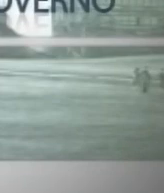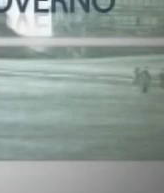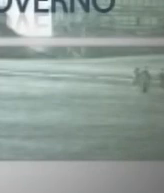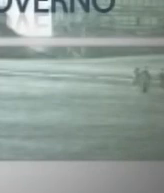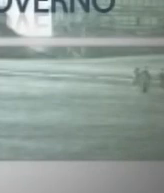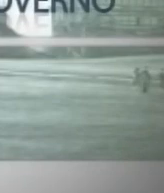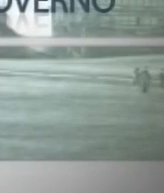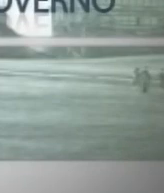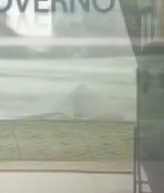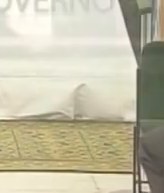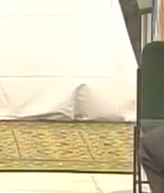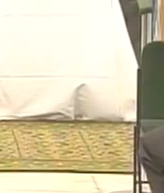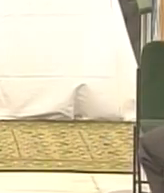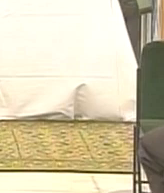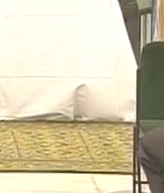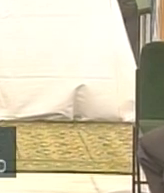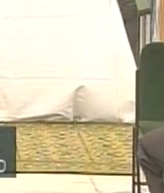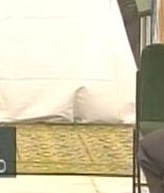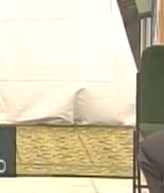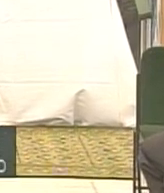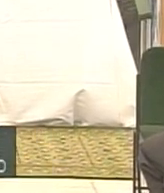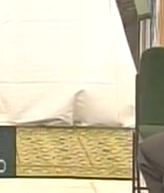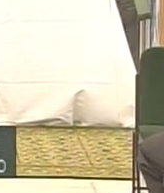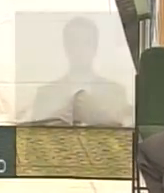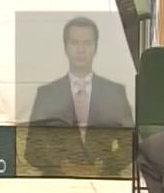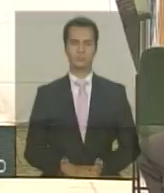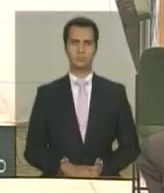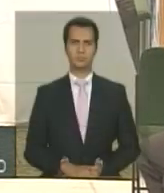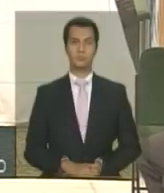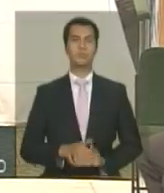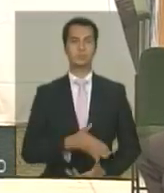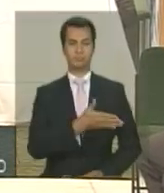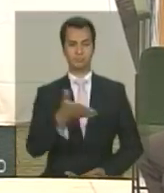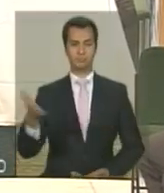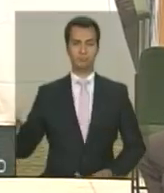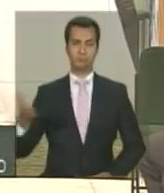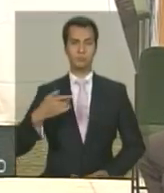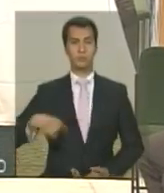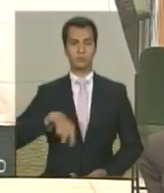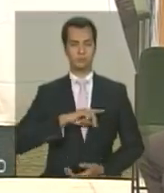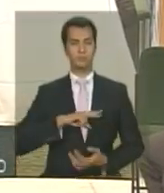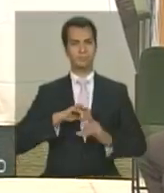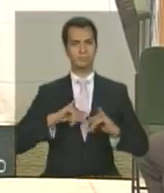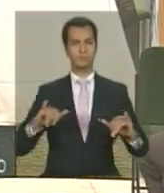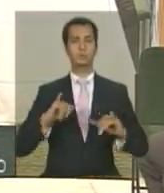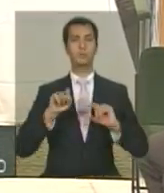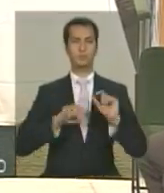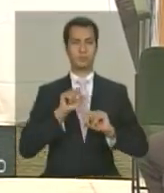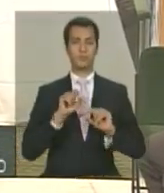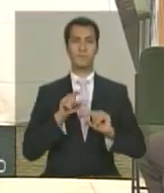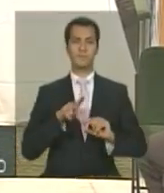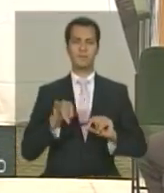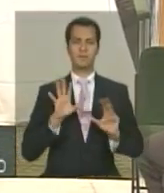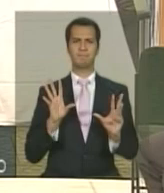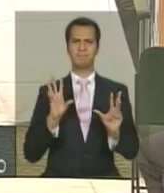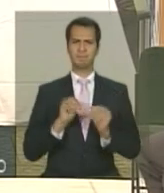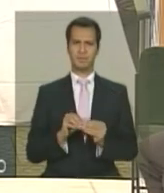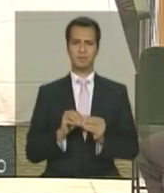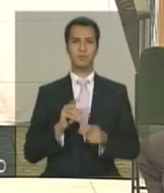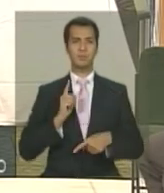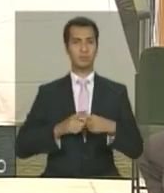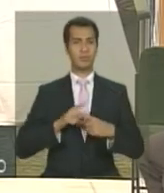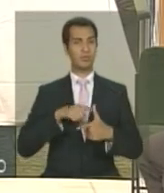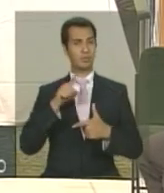Fernando Pimentel. A todos, a todas, nós vamos ser breves, porque nós temos outra reunião em